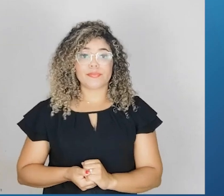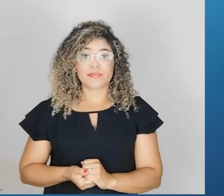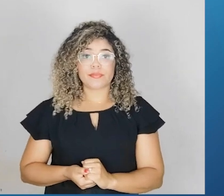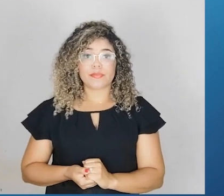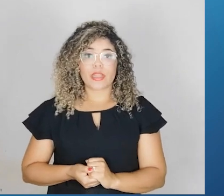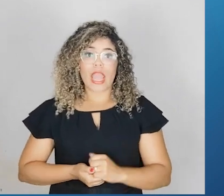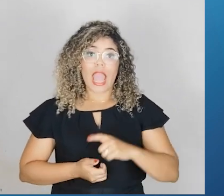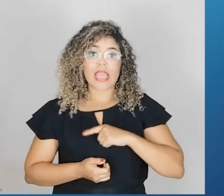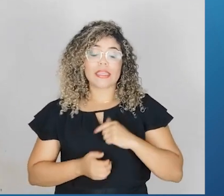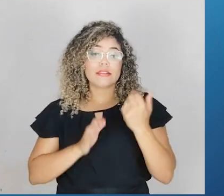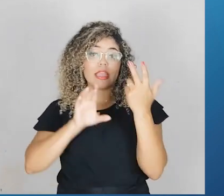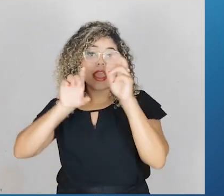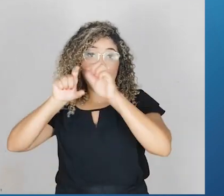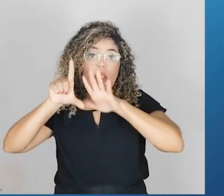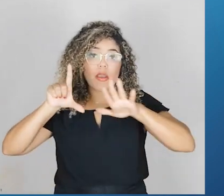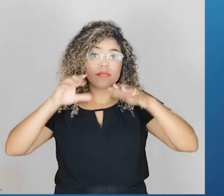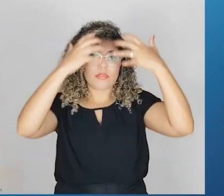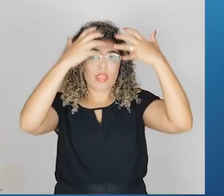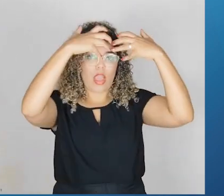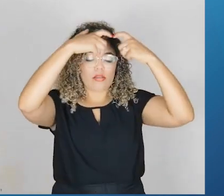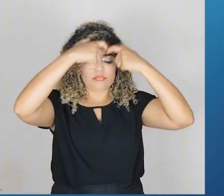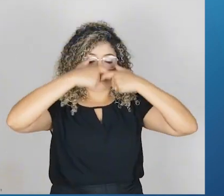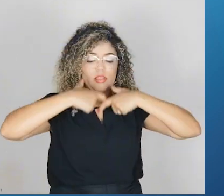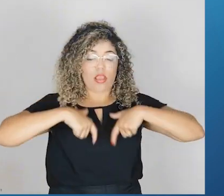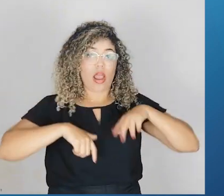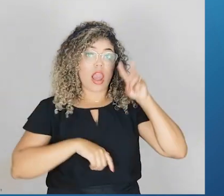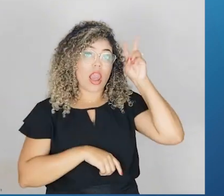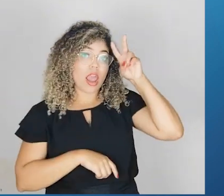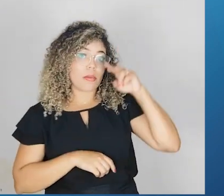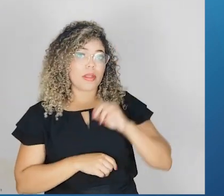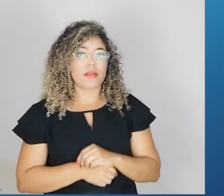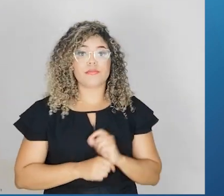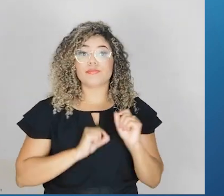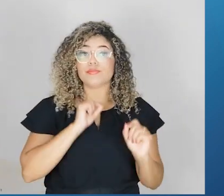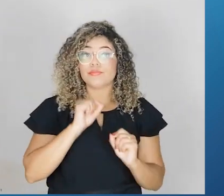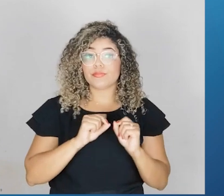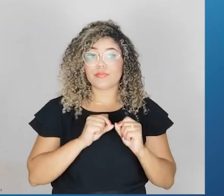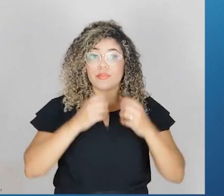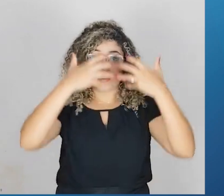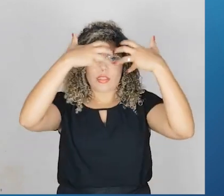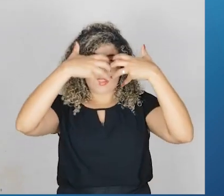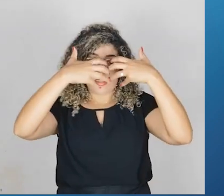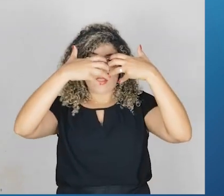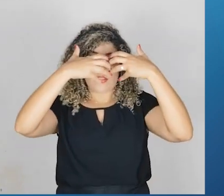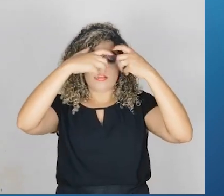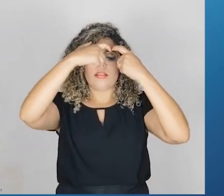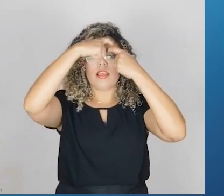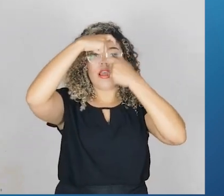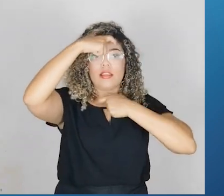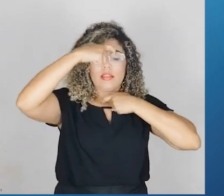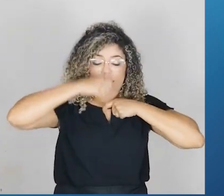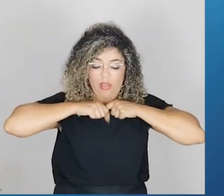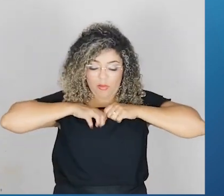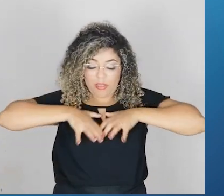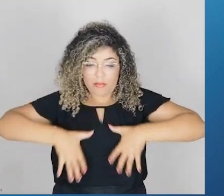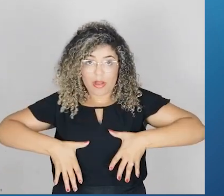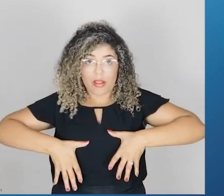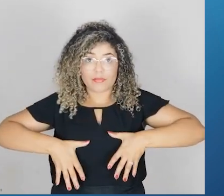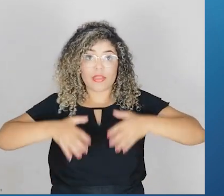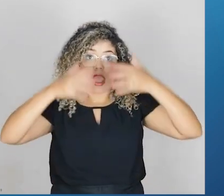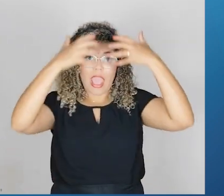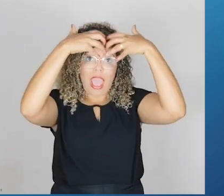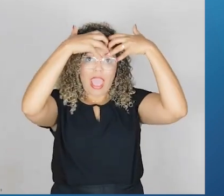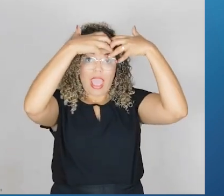Aqui nós temos a imagem do nosso sistema nervoso central. Vamos relembrar? O nosso sistema nervoso é dividido em central e periférico. No sistema